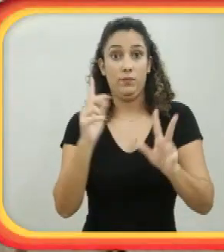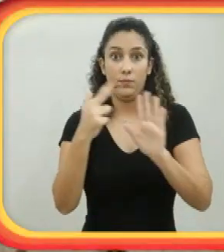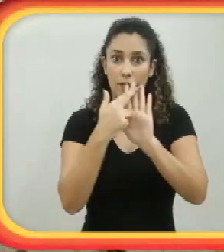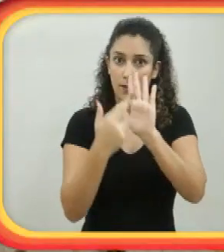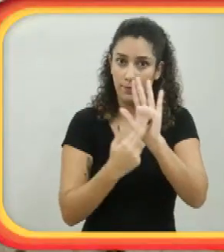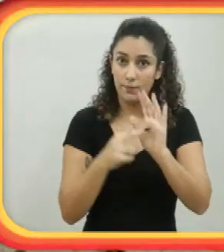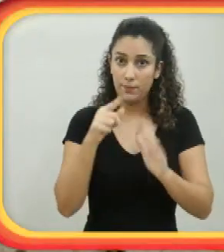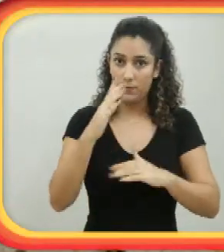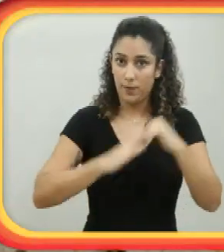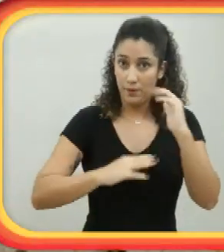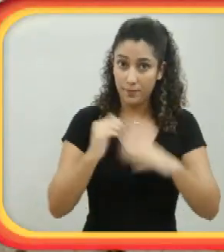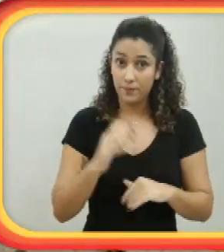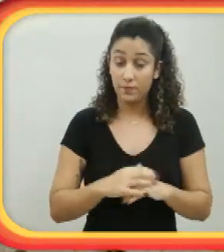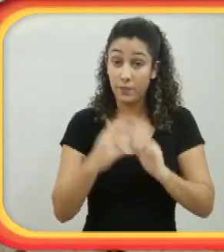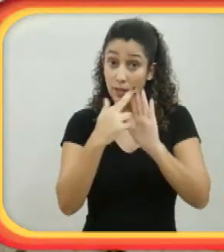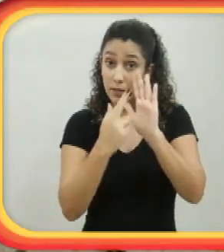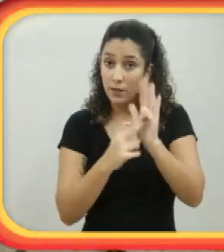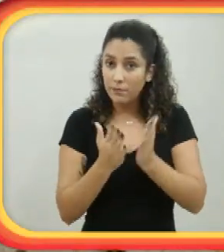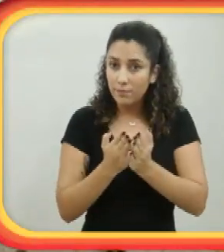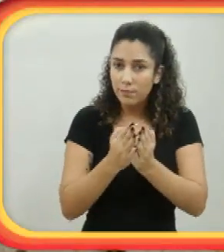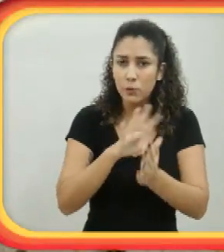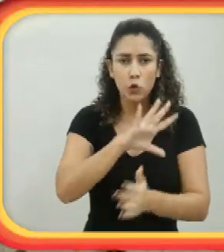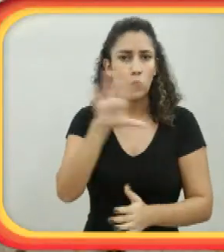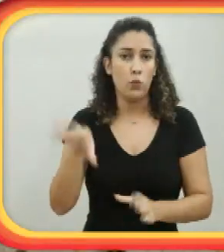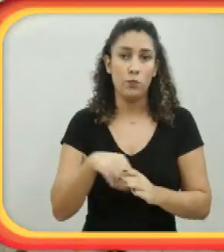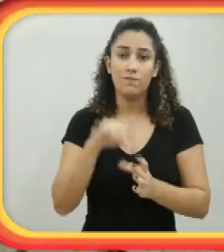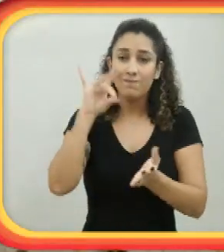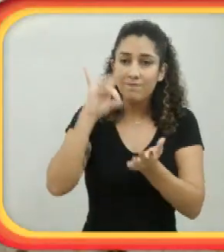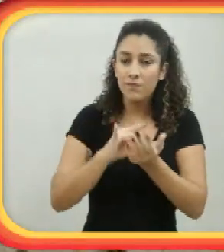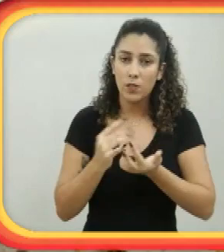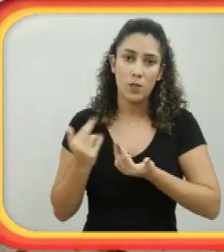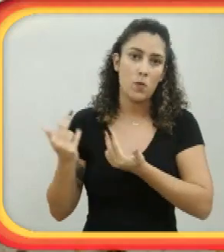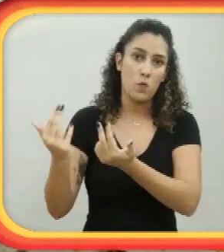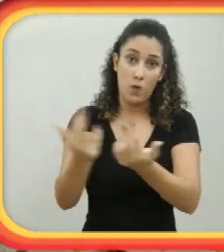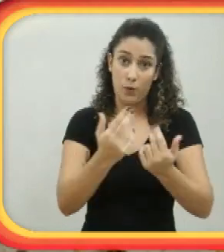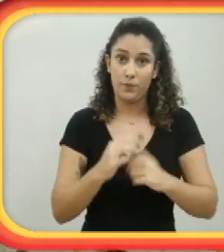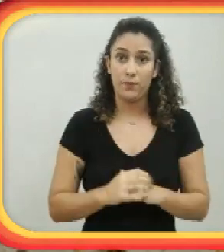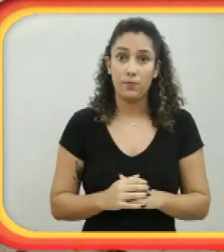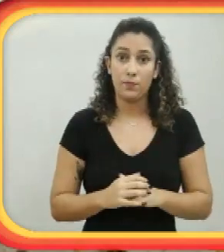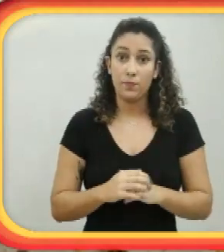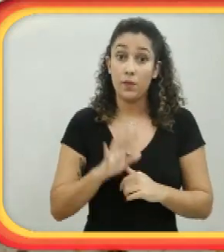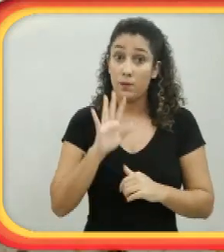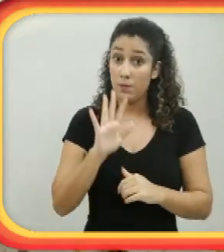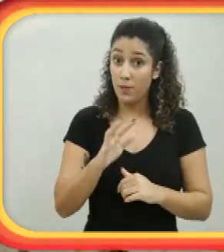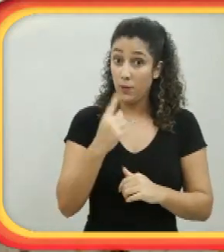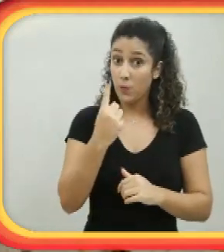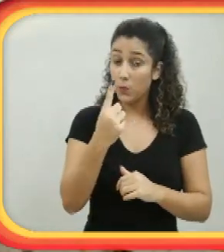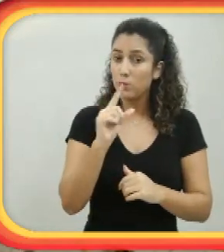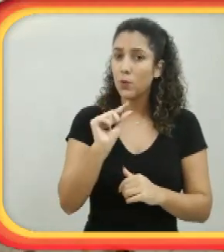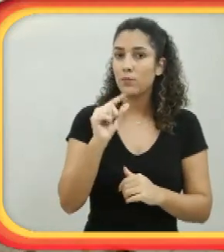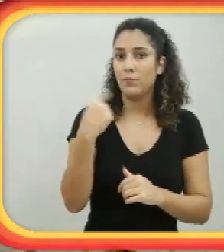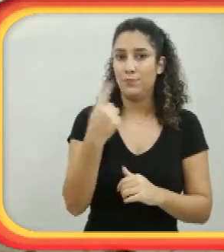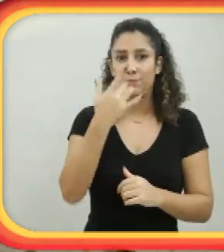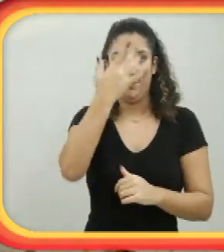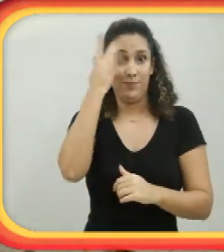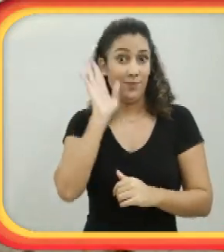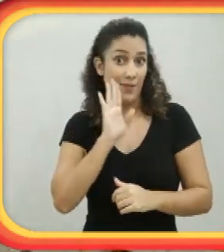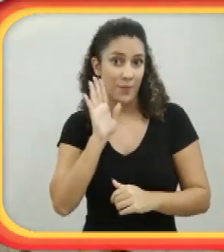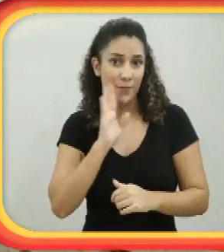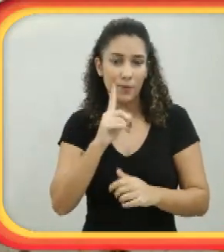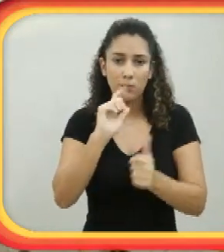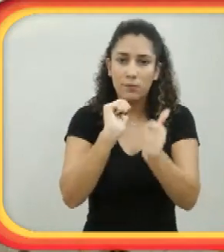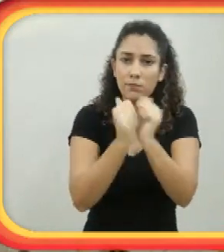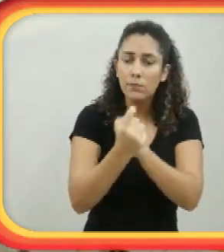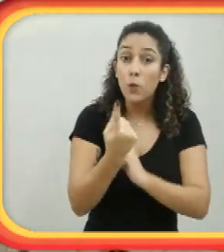não há diferenças de regras técnicas, regras de embarcações, é tudo